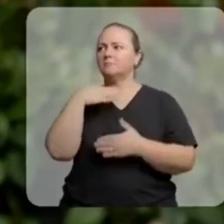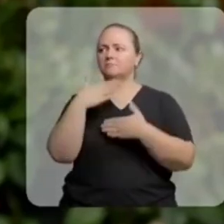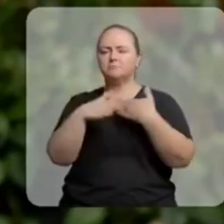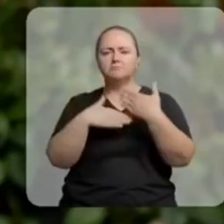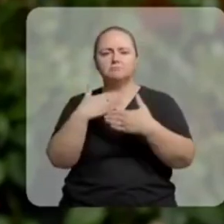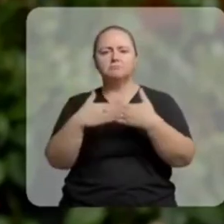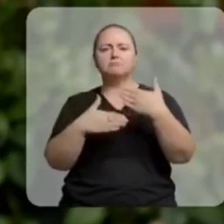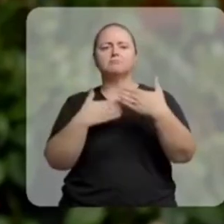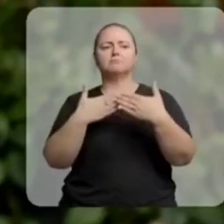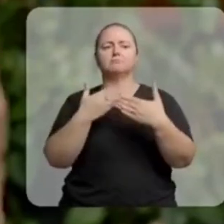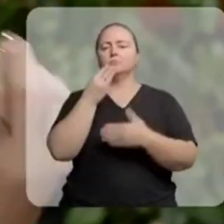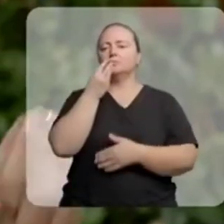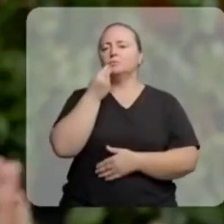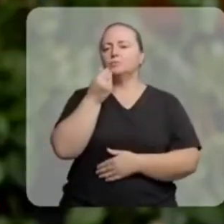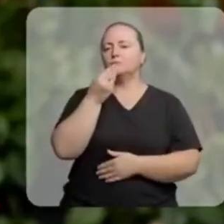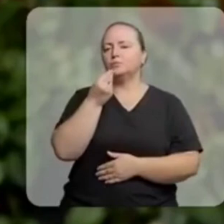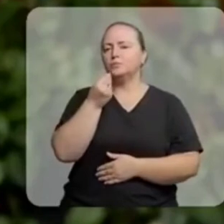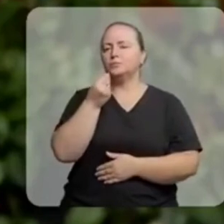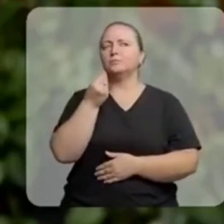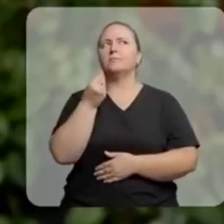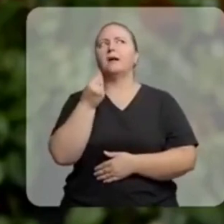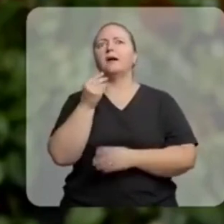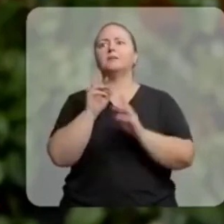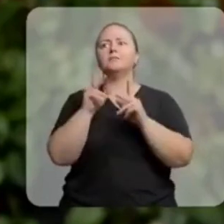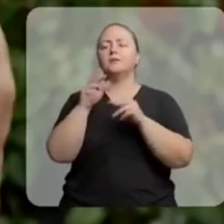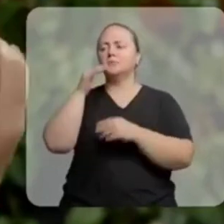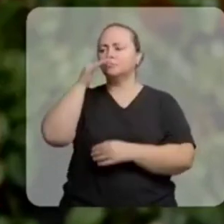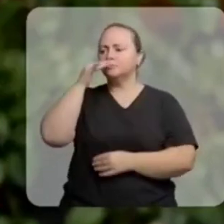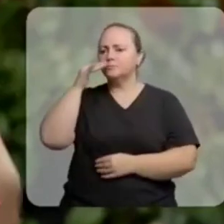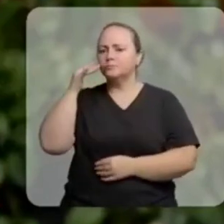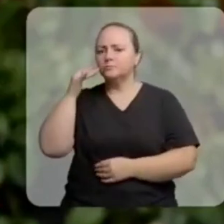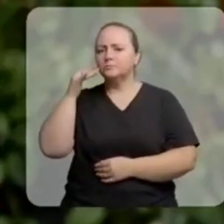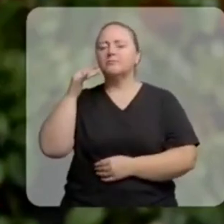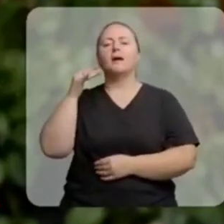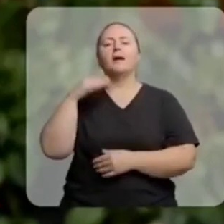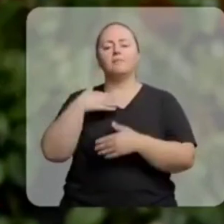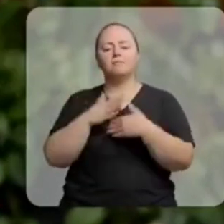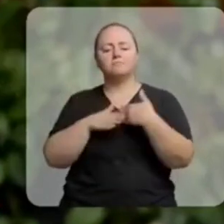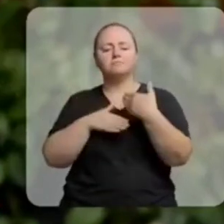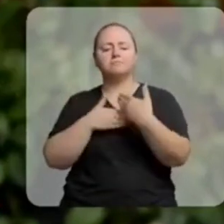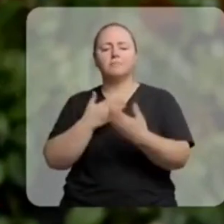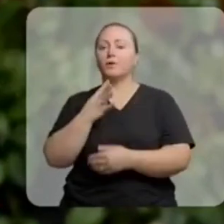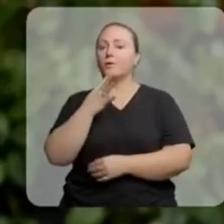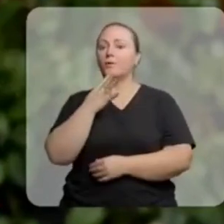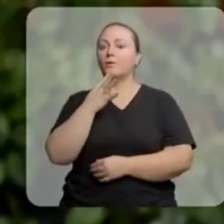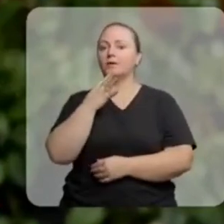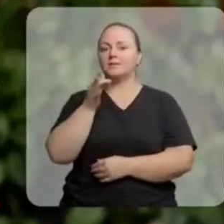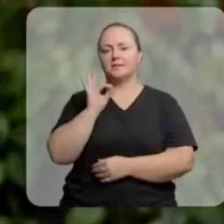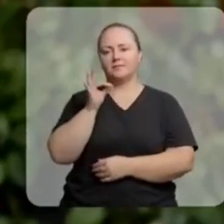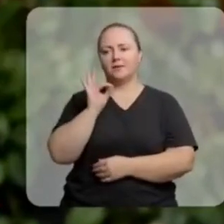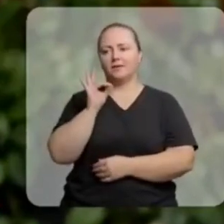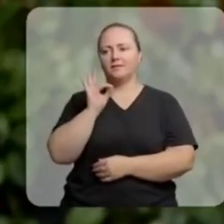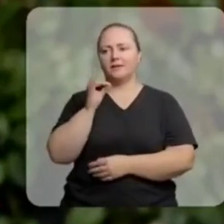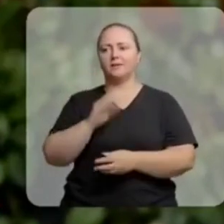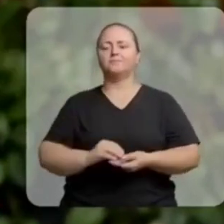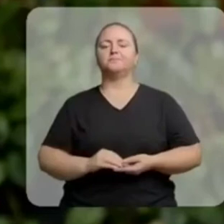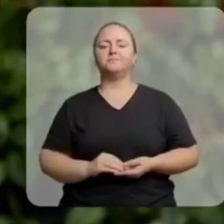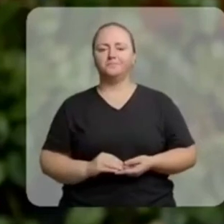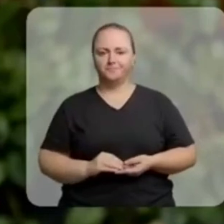desenvolver o paladar, desenvolver o sensorial também, e aí vocês vão conhecendo muito mais de café. E com